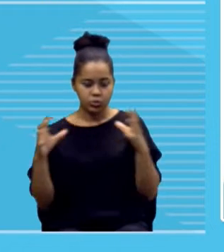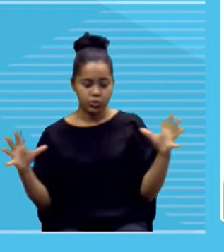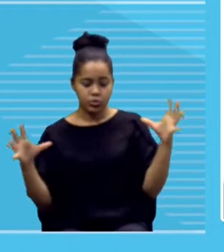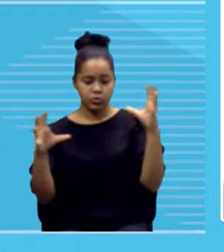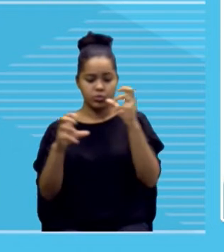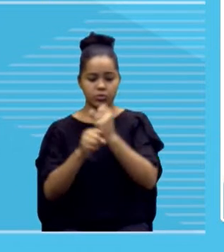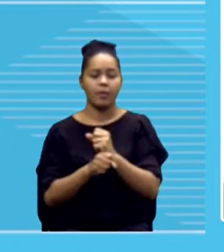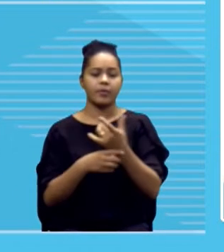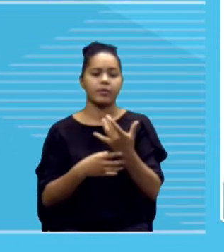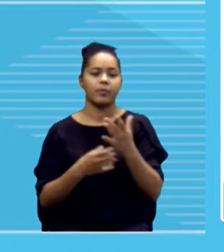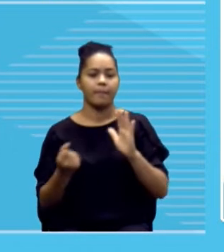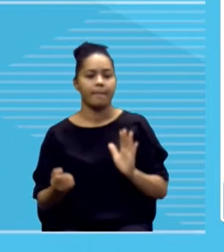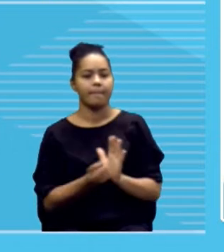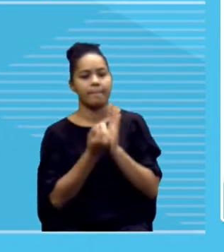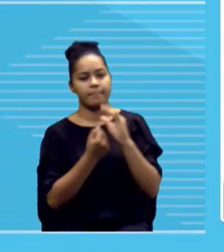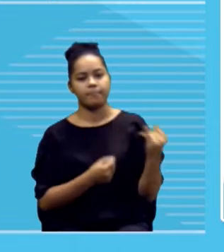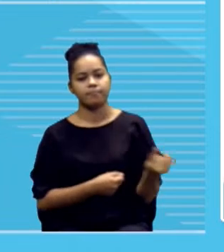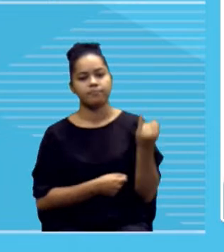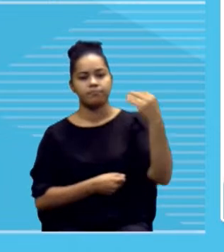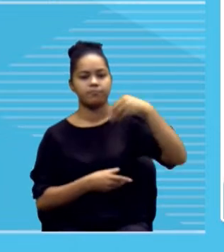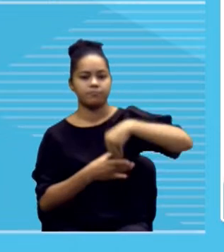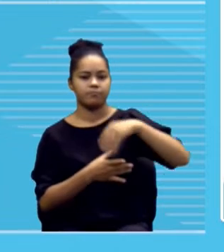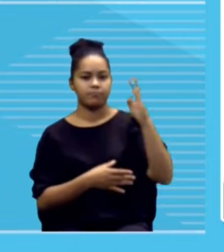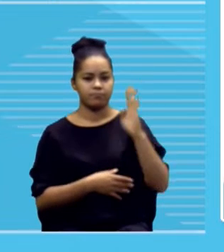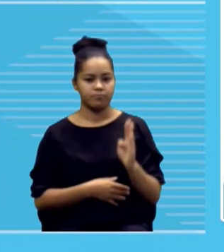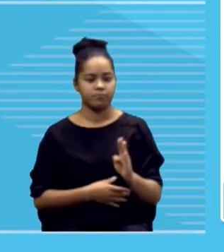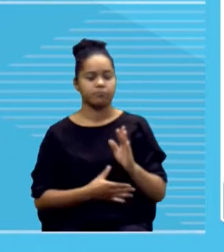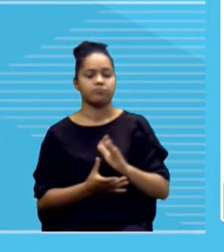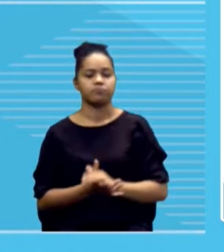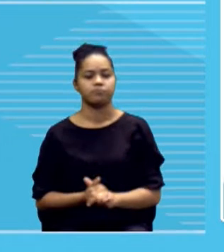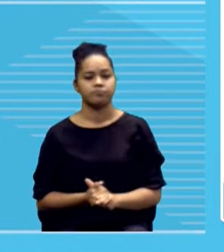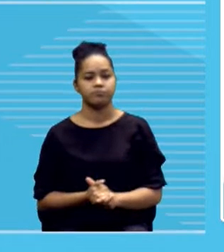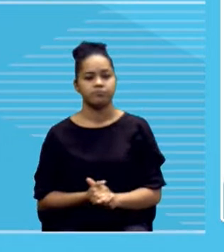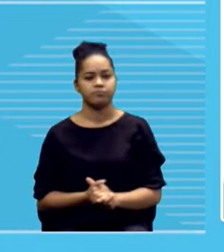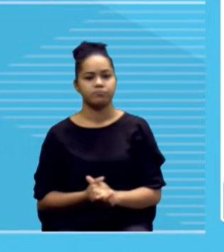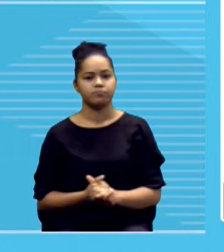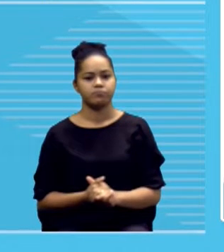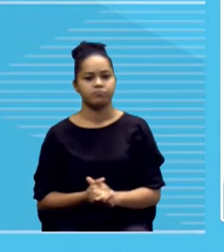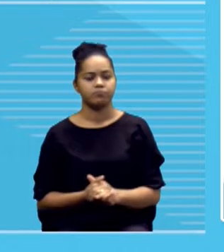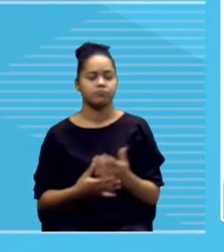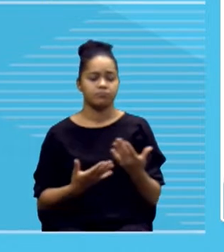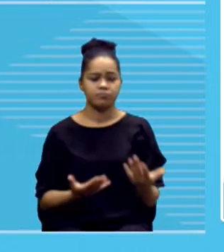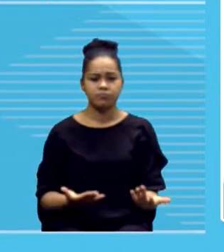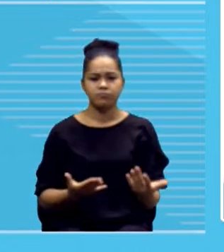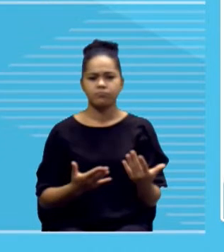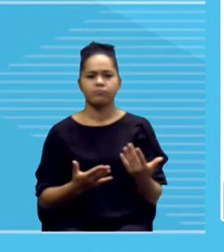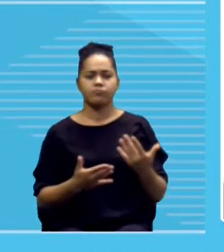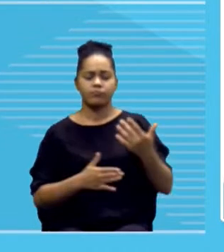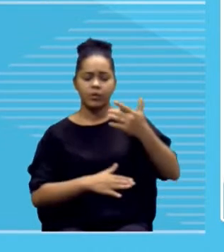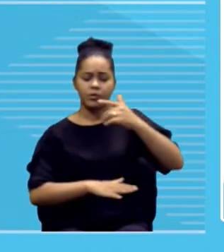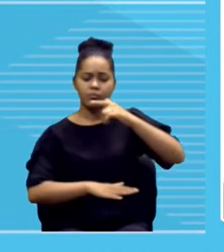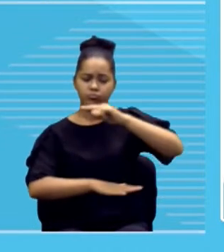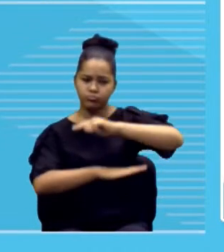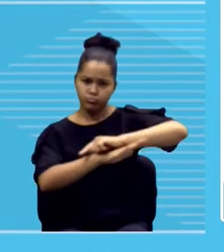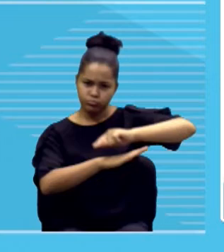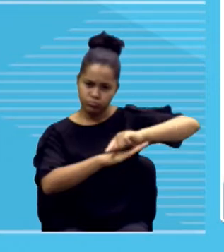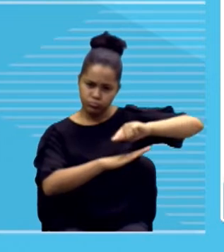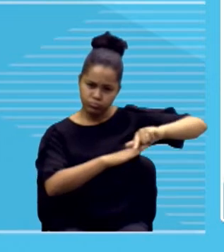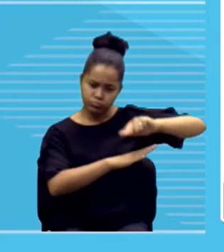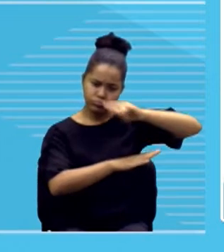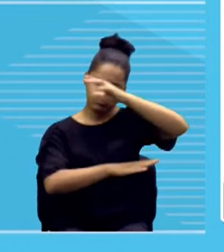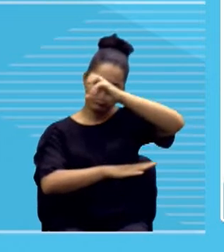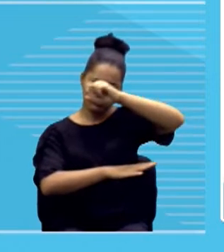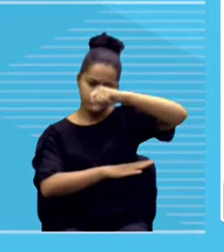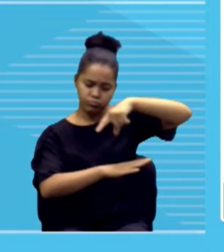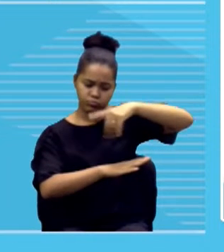Como funciona uma usina solar? A usina solar funciona da seguinte forma. As placas solares captam energia contida